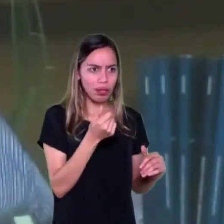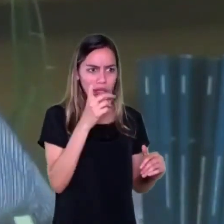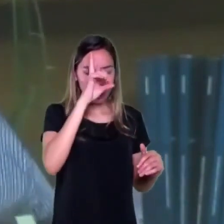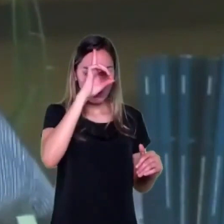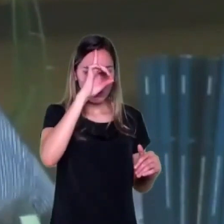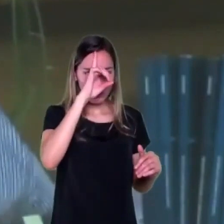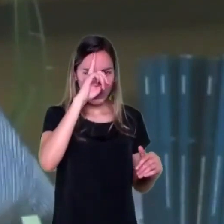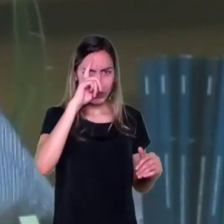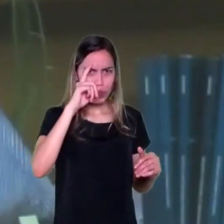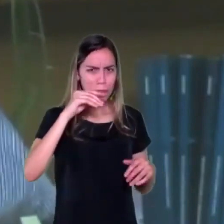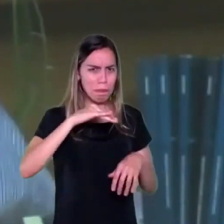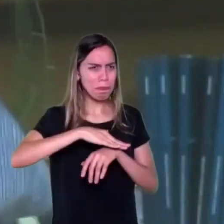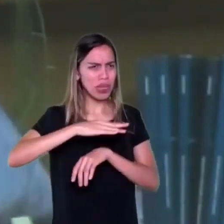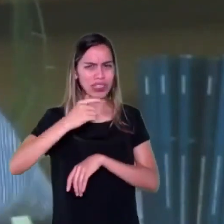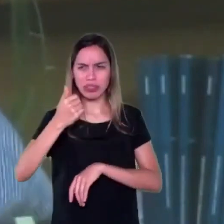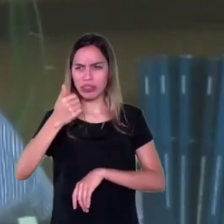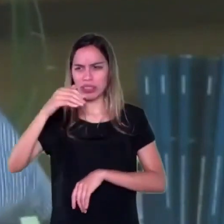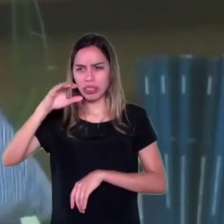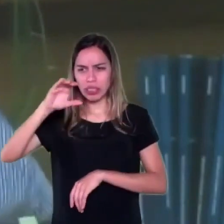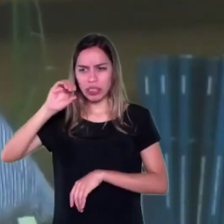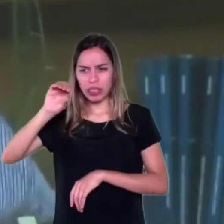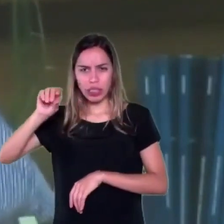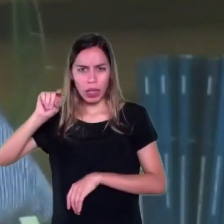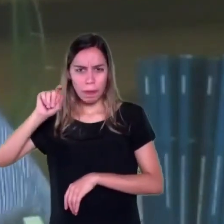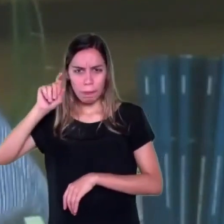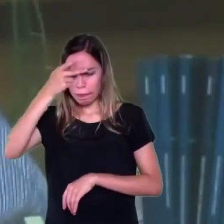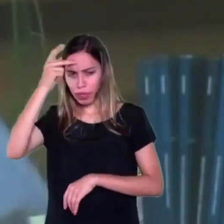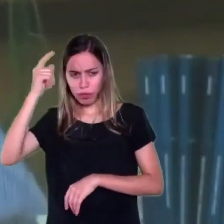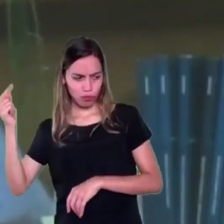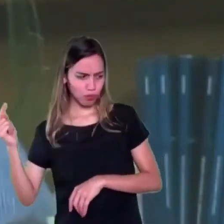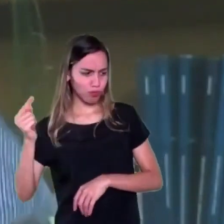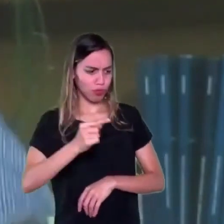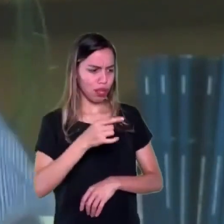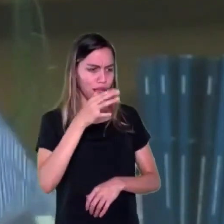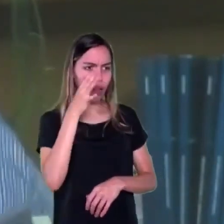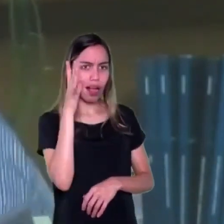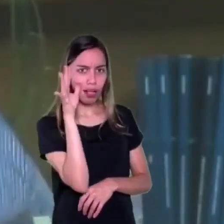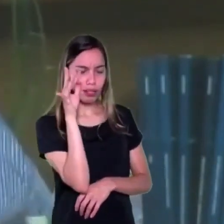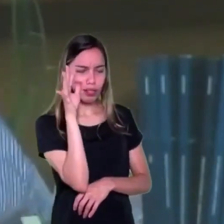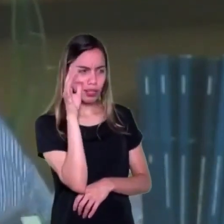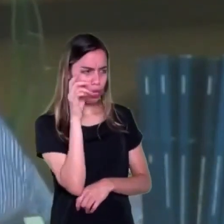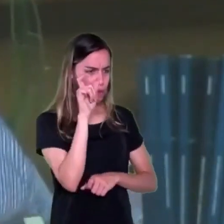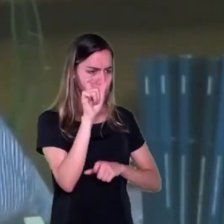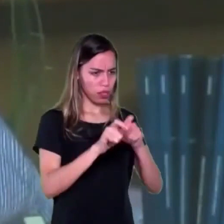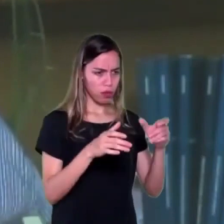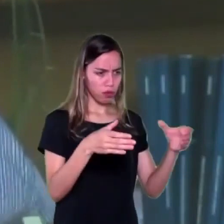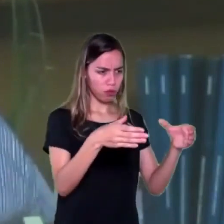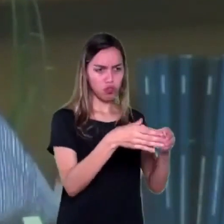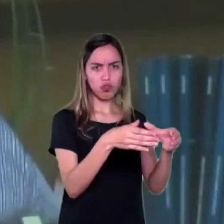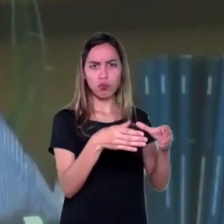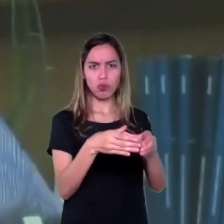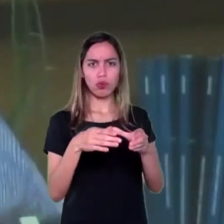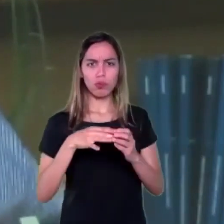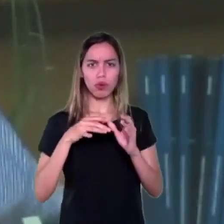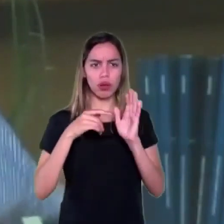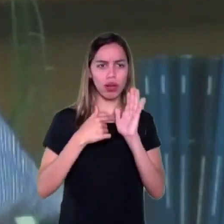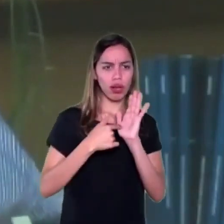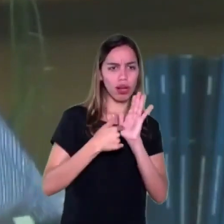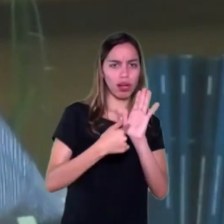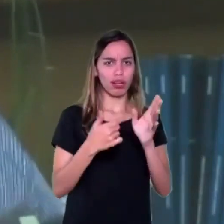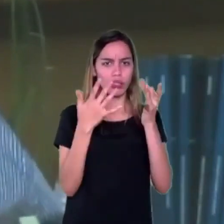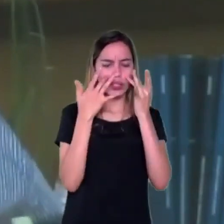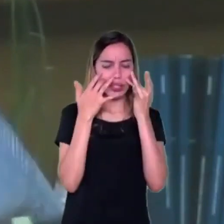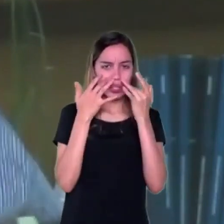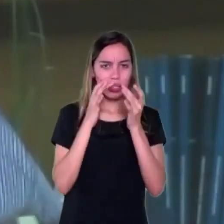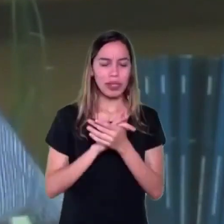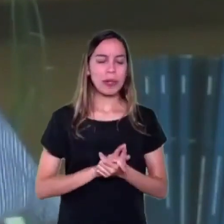que acorriam a assistir os espetáculos amadores, de grupos amadores, entre os